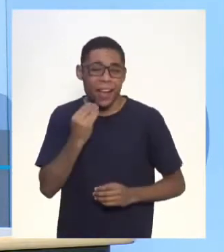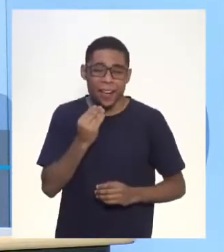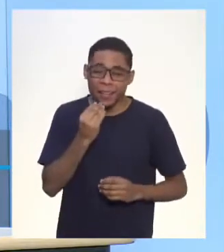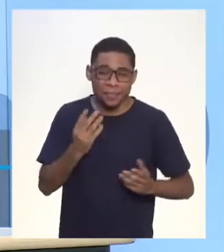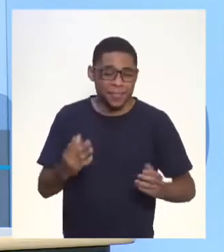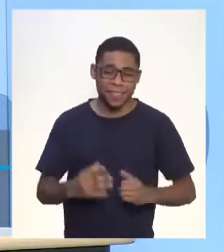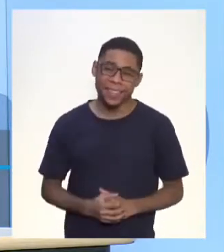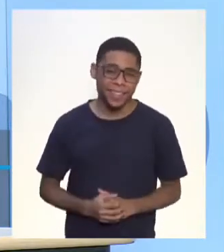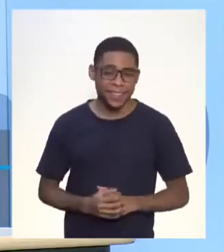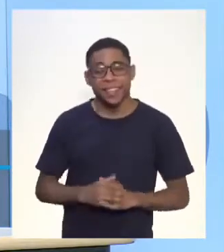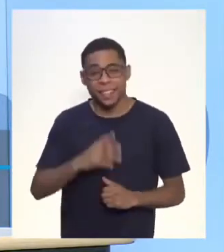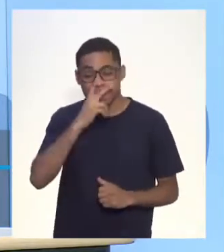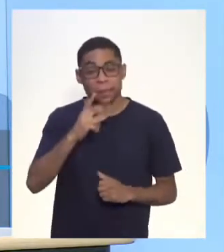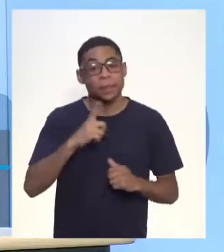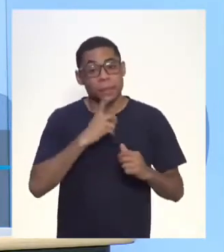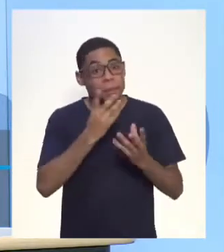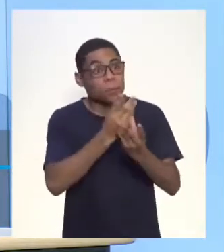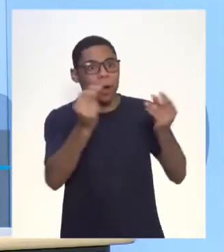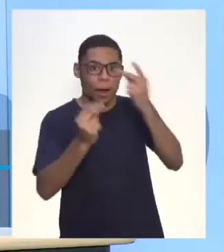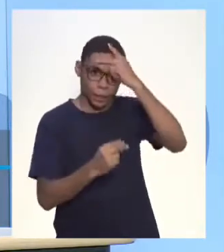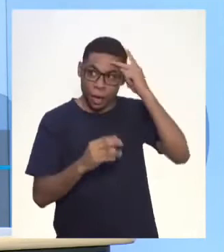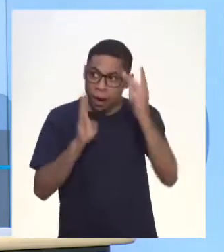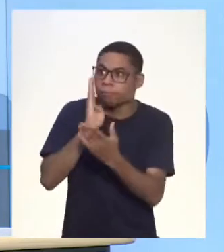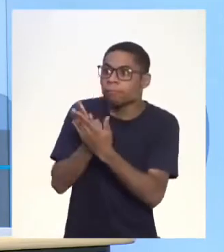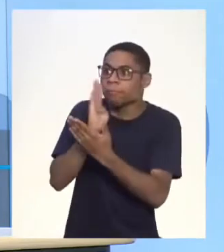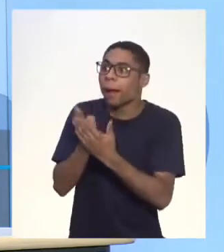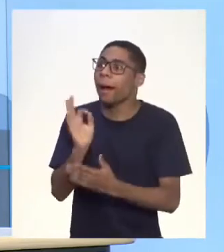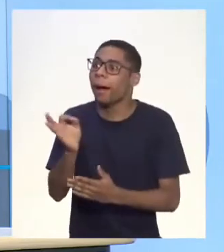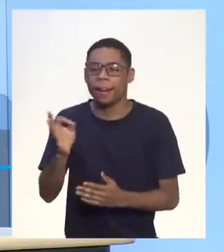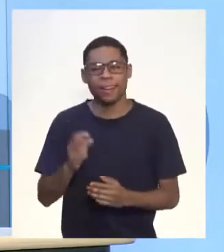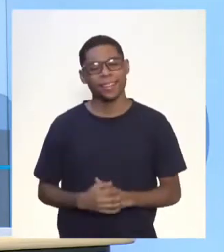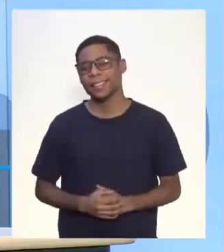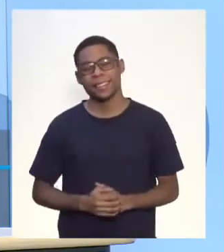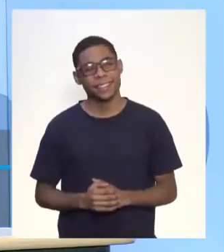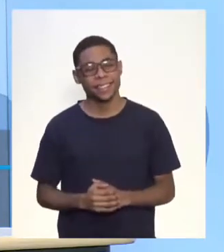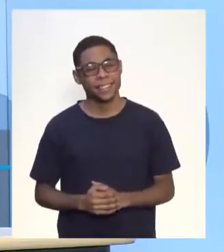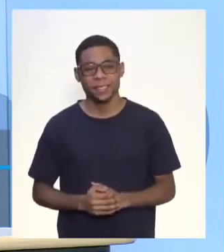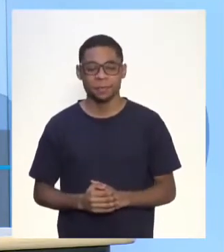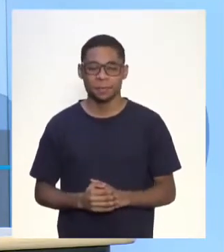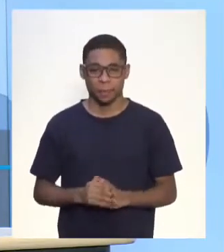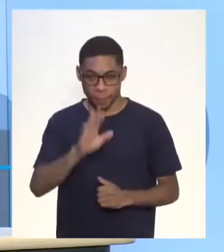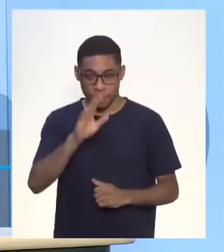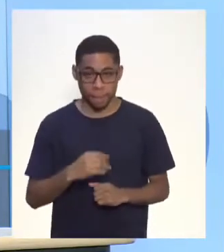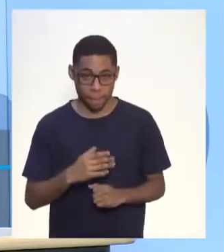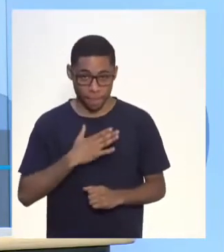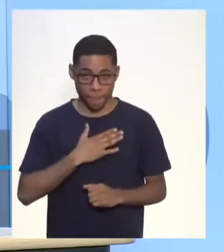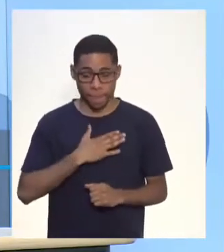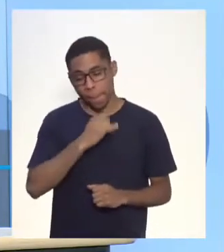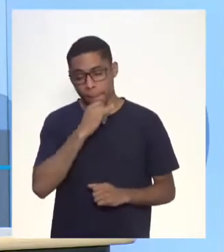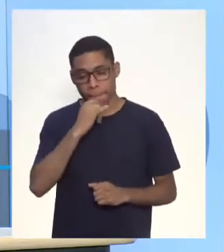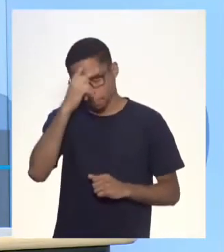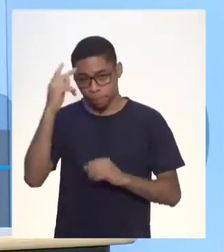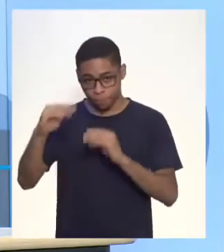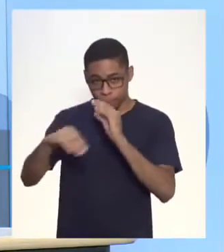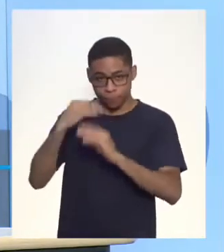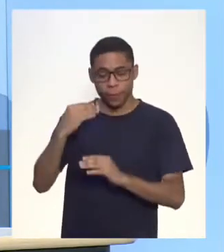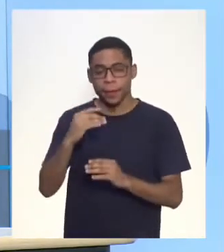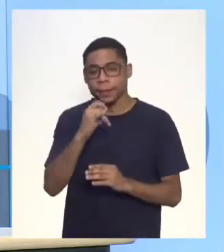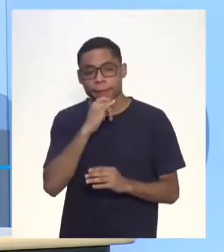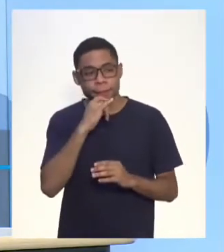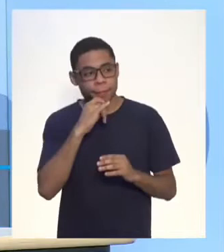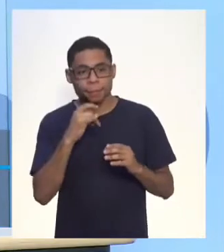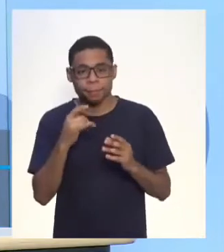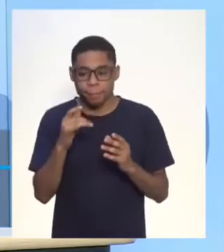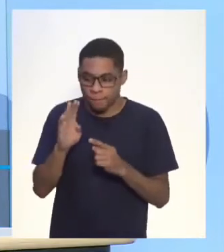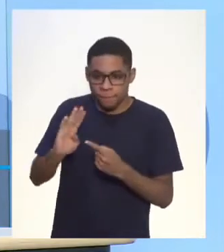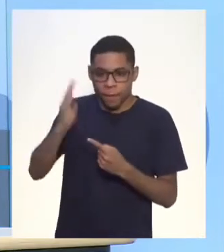né? Apesar de que tem muita gente que acredita, né, Silene? E assim, no meu caso, quando eu recebo notícias desse tipo, porque